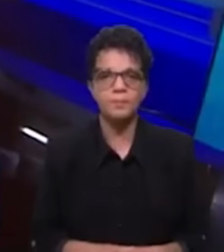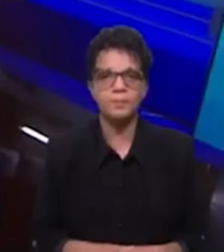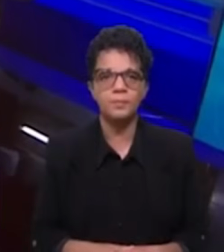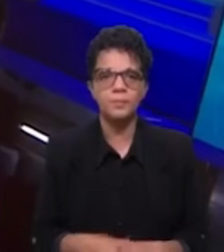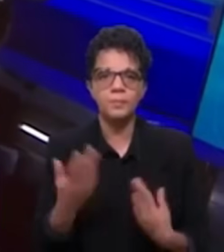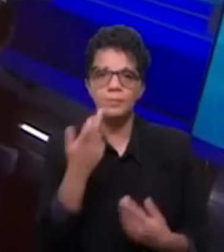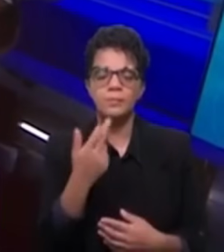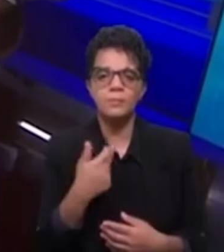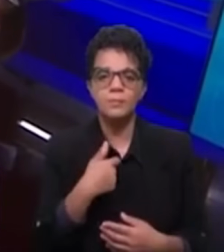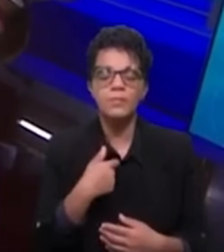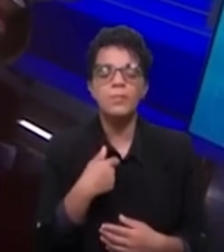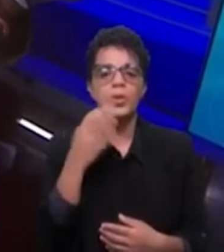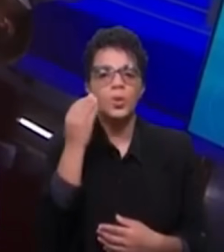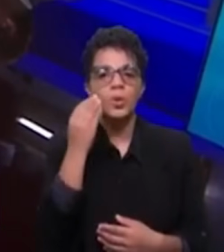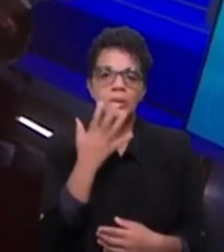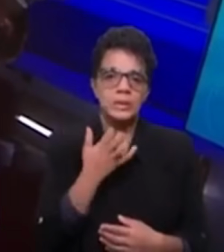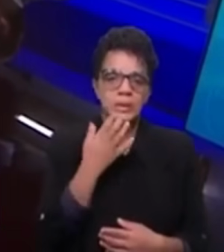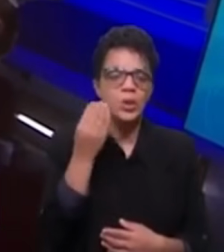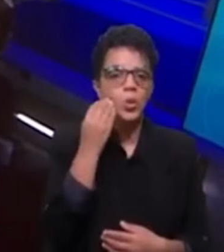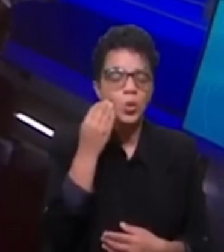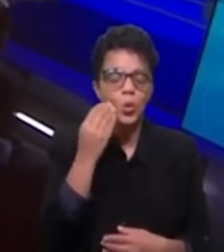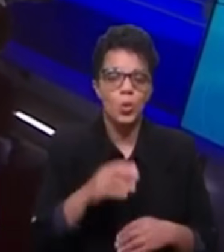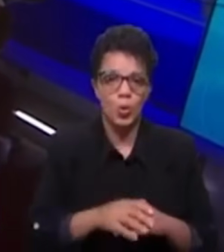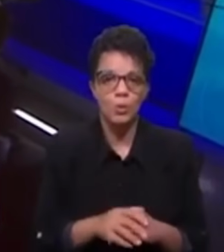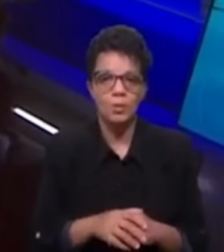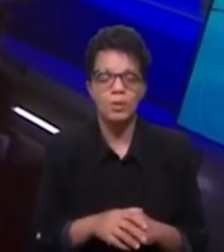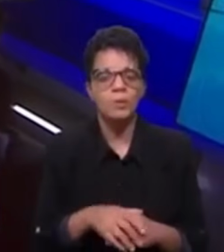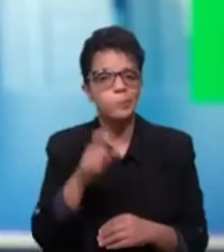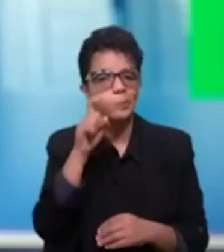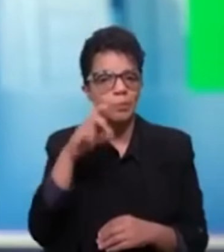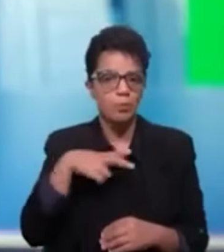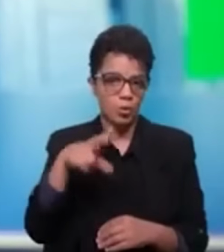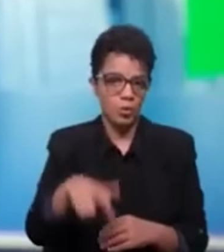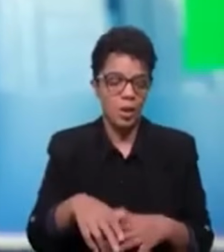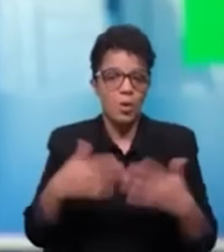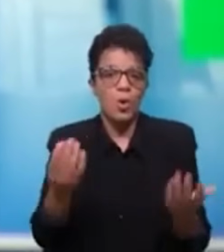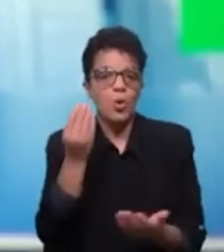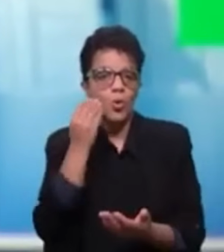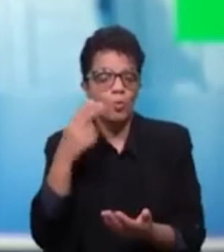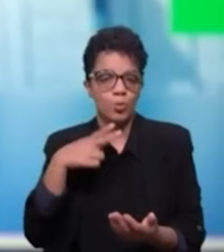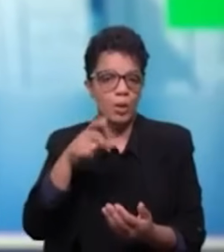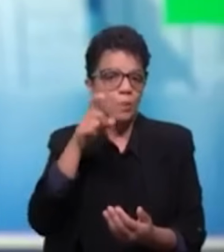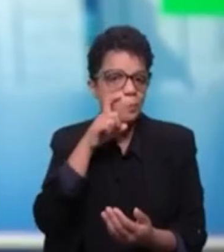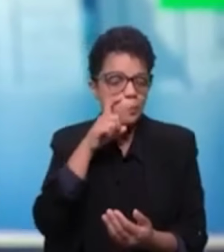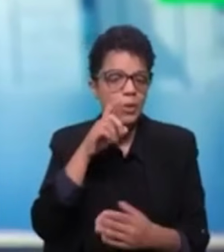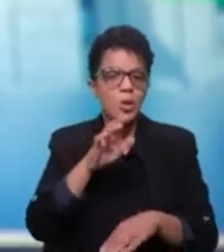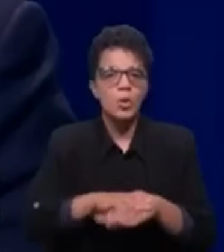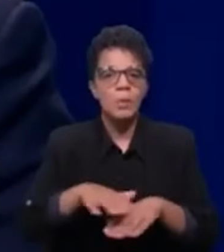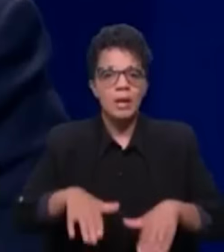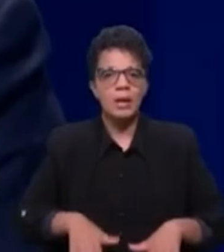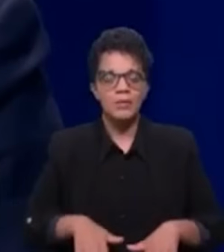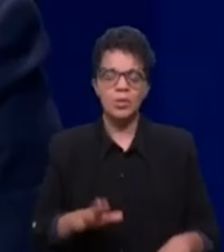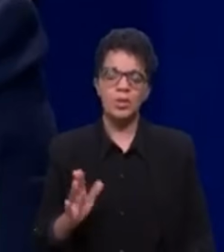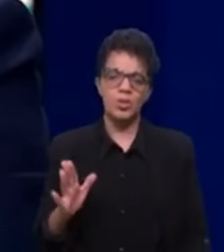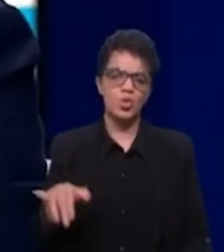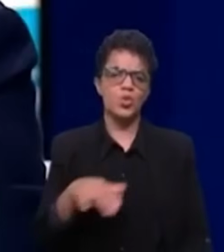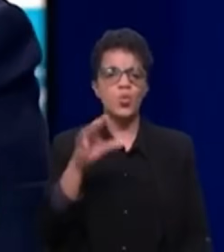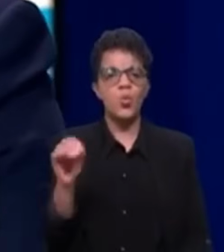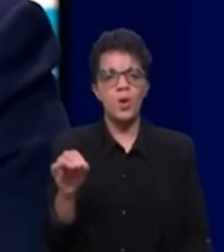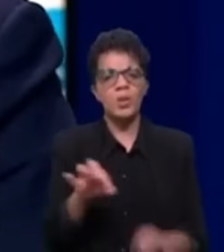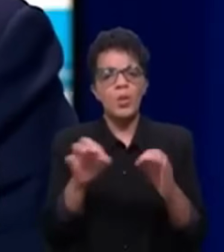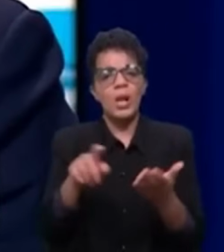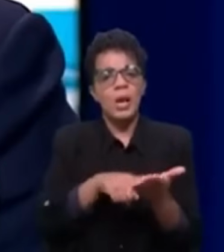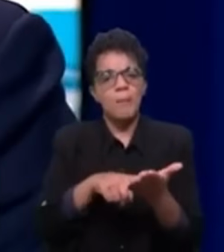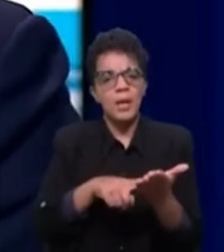está como é que a segura pass poin segurança de Portugal ou como é que se garante a segurança com as greves Mas ó João pela mesma razão que a